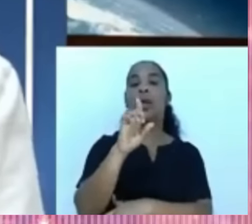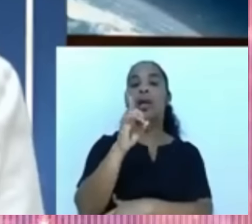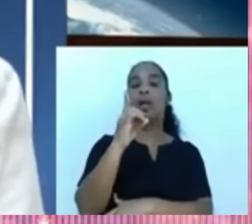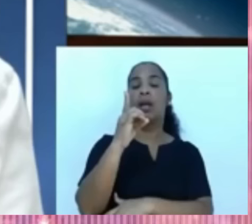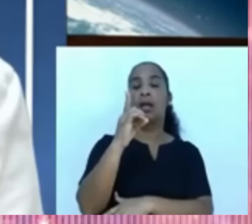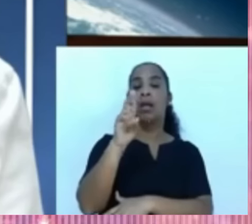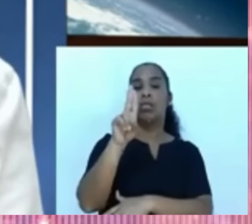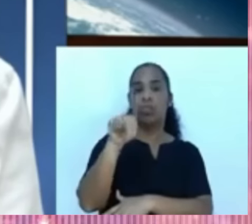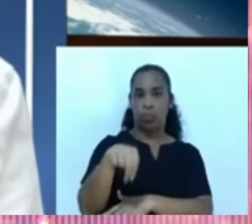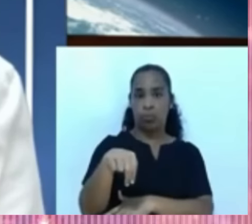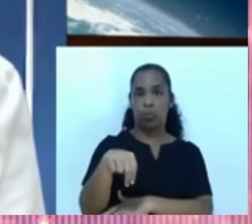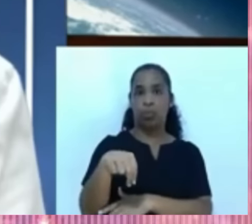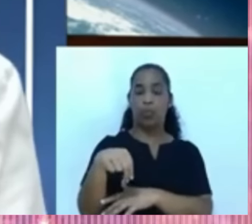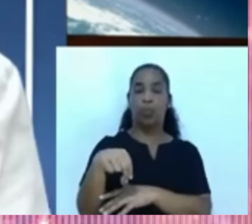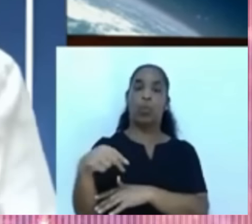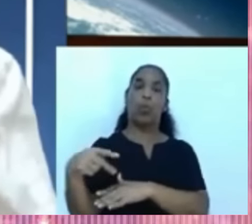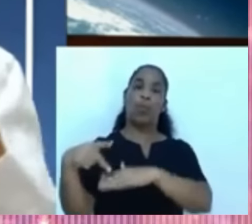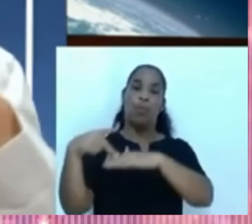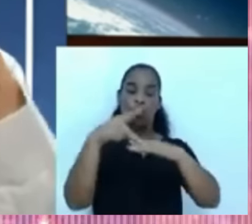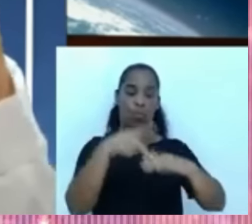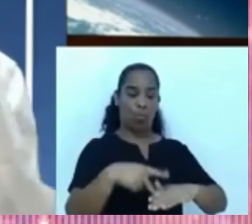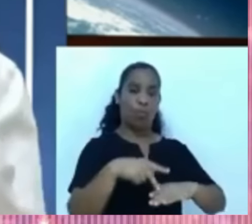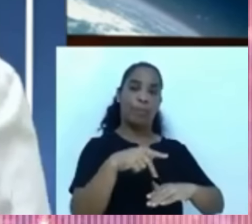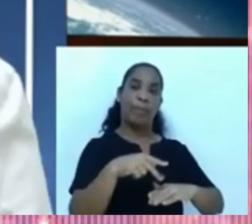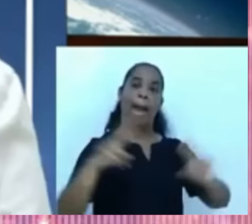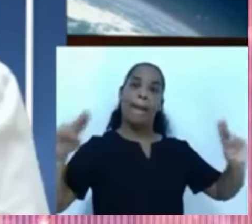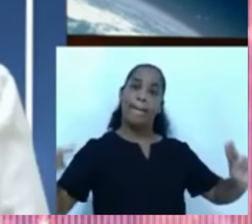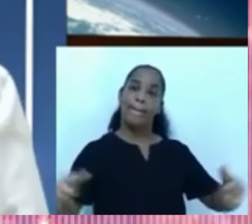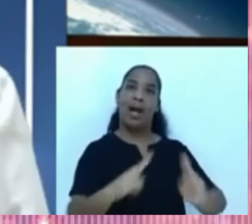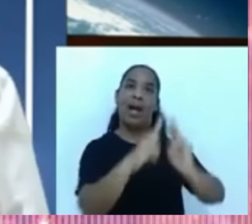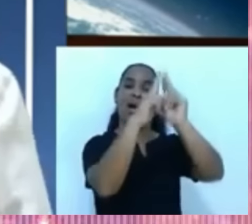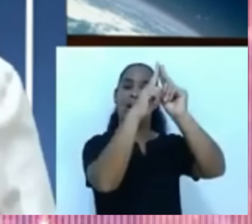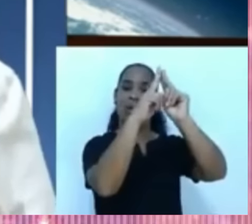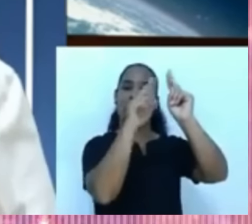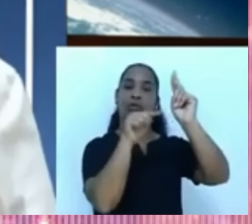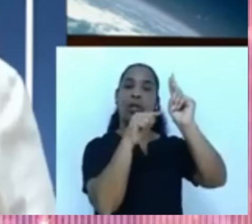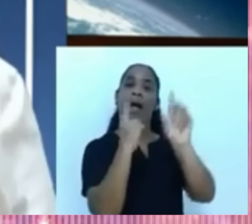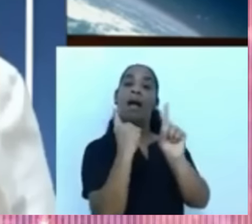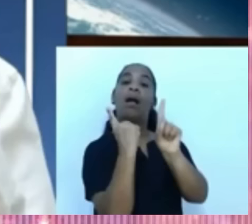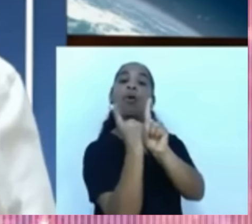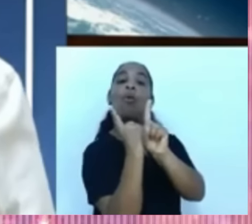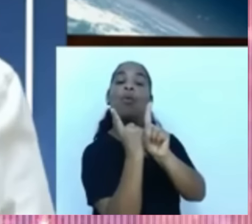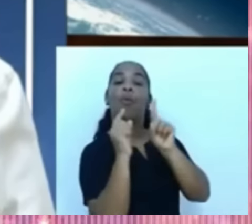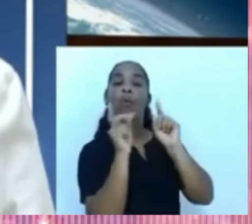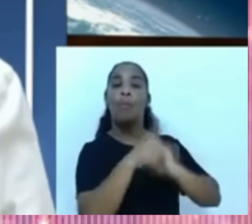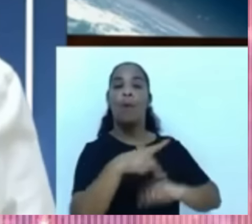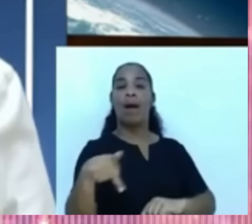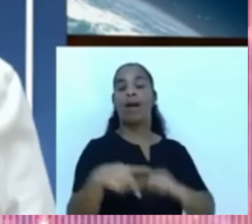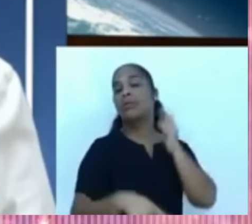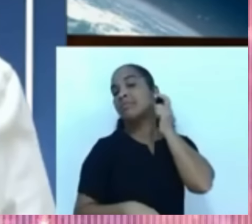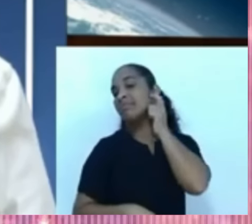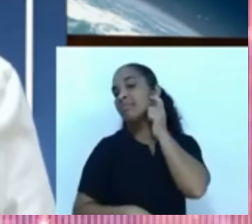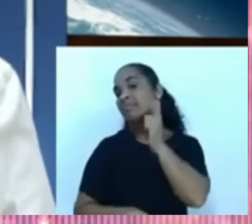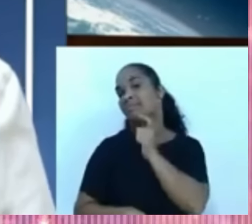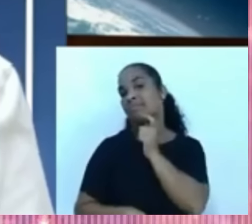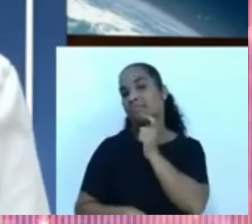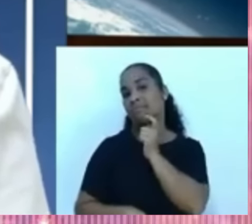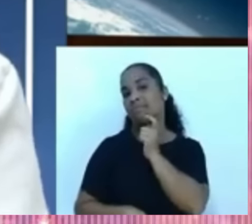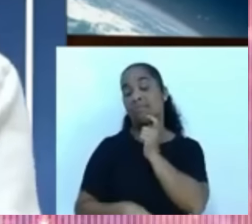dar prosseguimento e nós vamos encontrar mais tarde o educador Alan Kardec